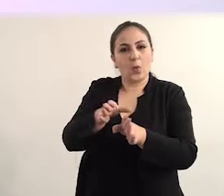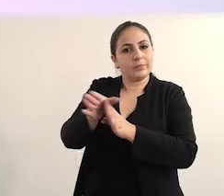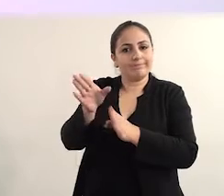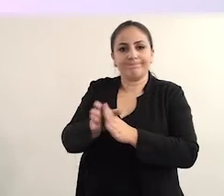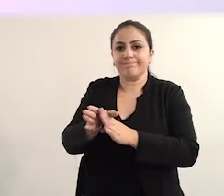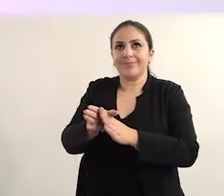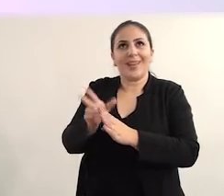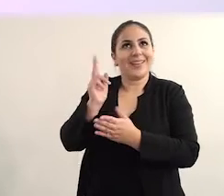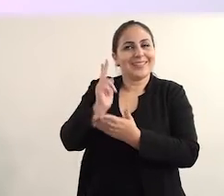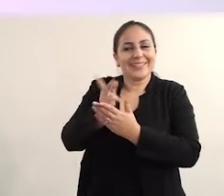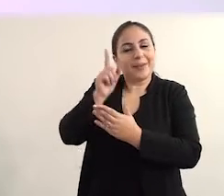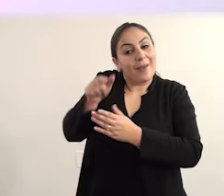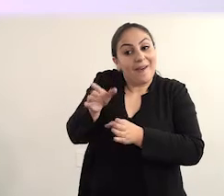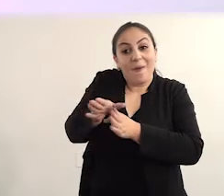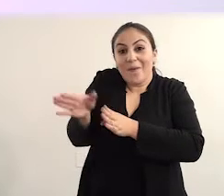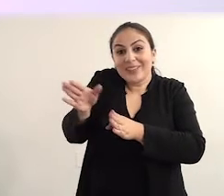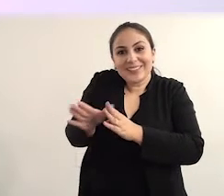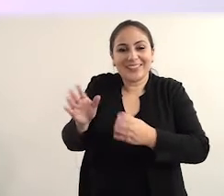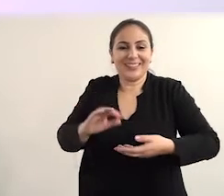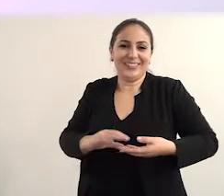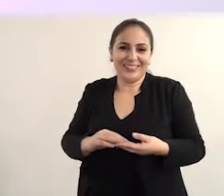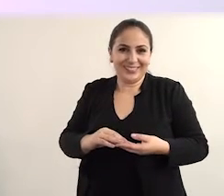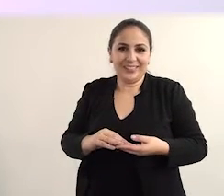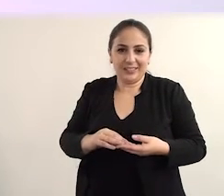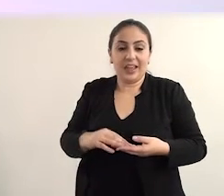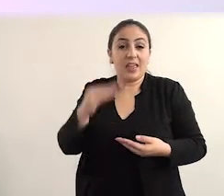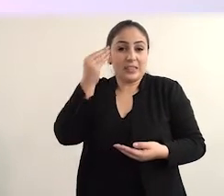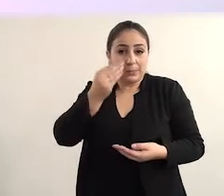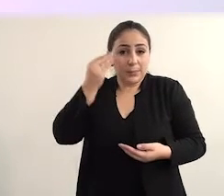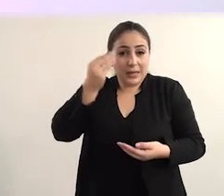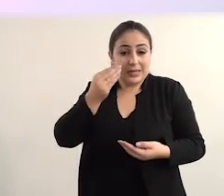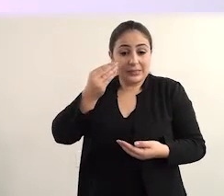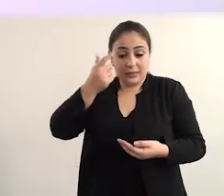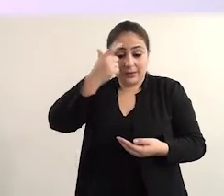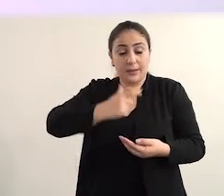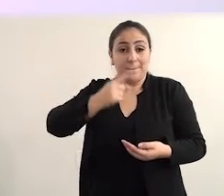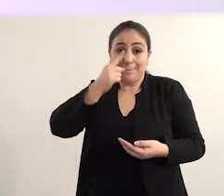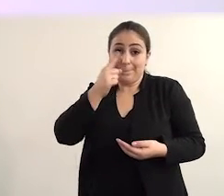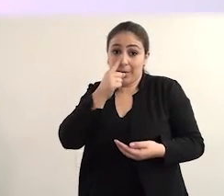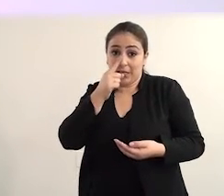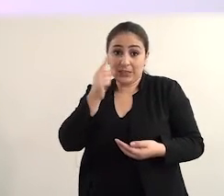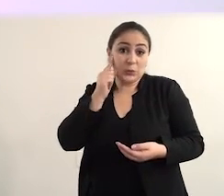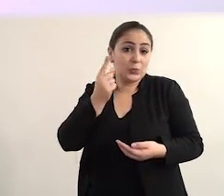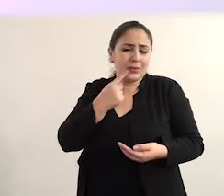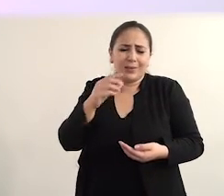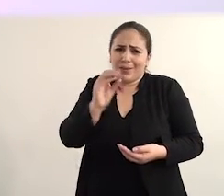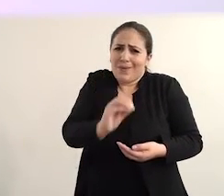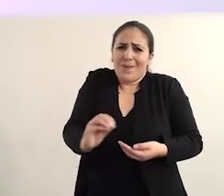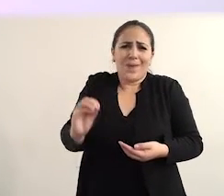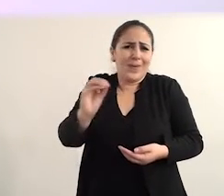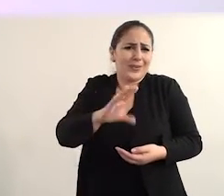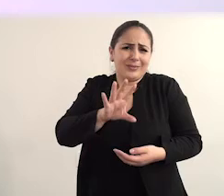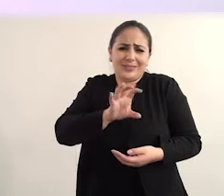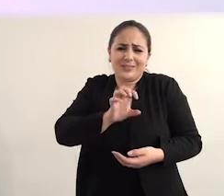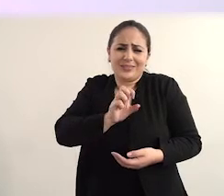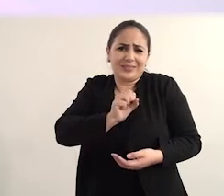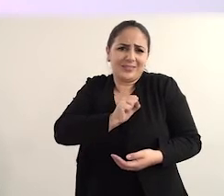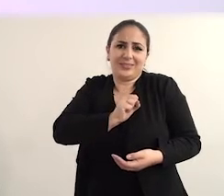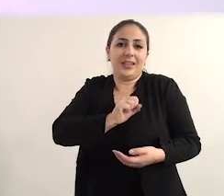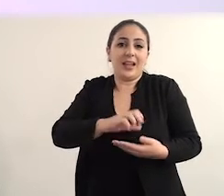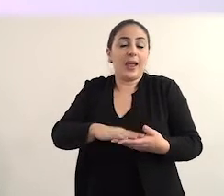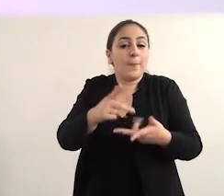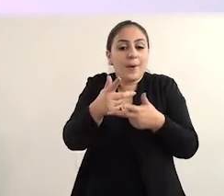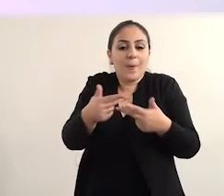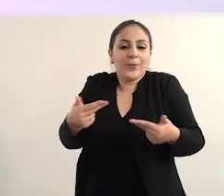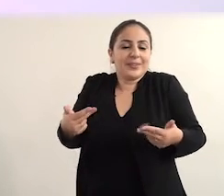conselho é sempre o conselho, né? Acho que essa experiência de ser mãe de surdo é maravilhosa, né? Eu, assim, é